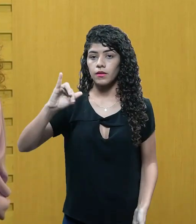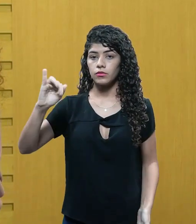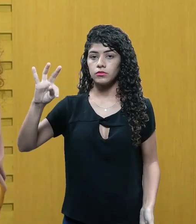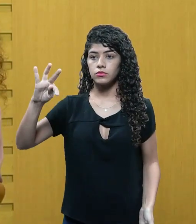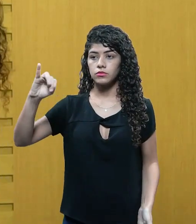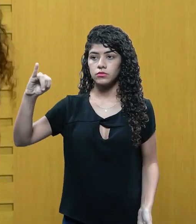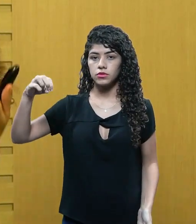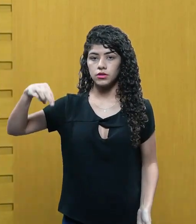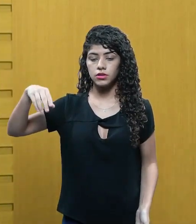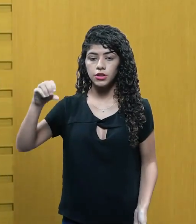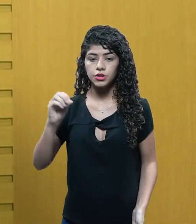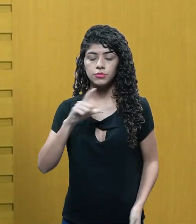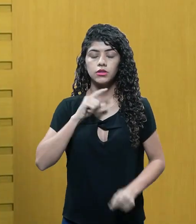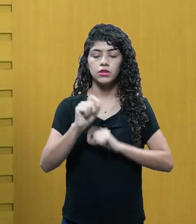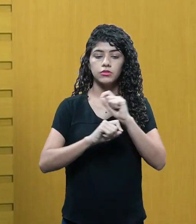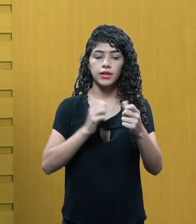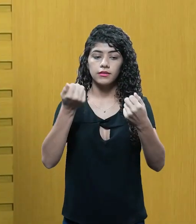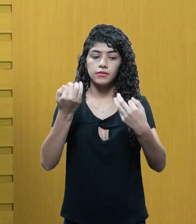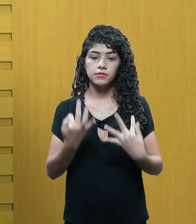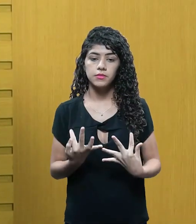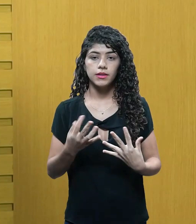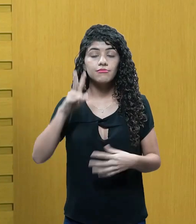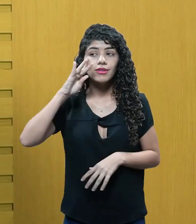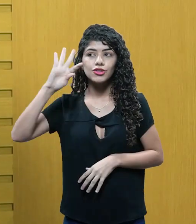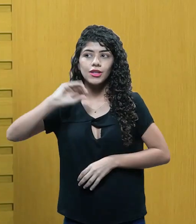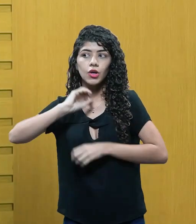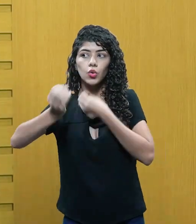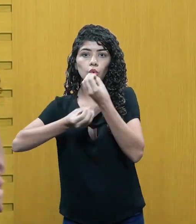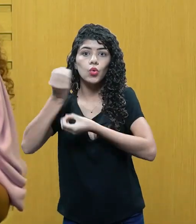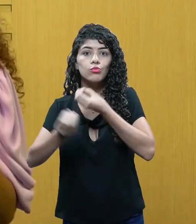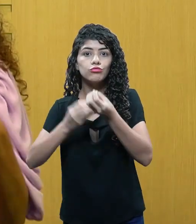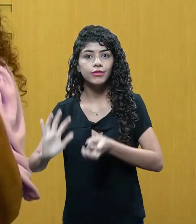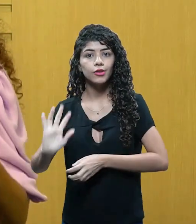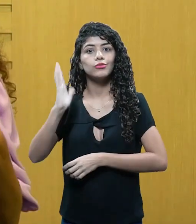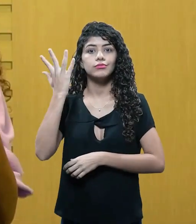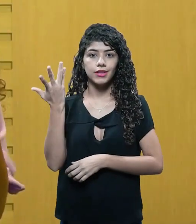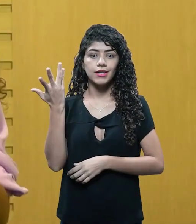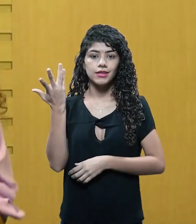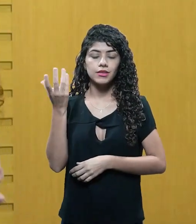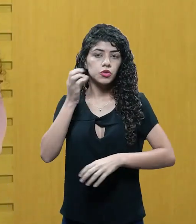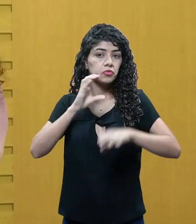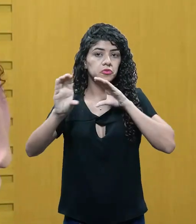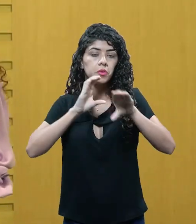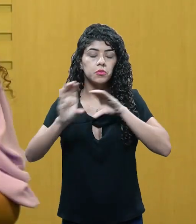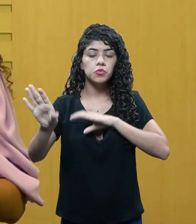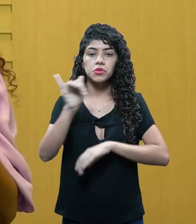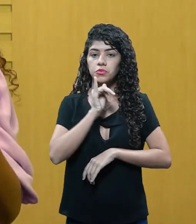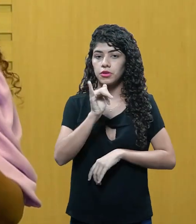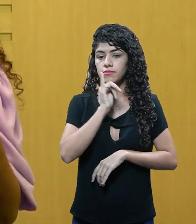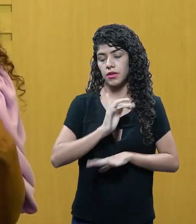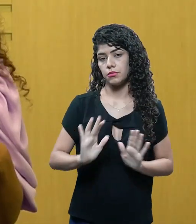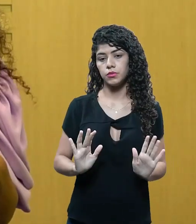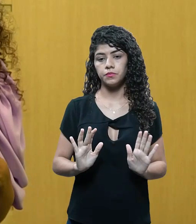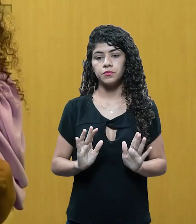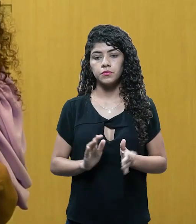ritmo, tem até algo que a Ana Mulheres também fala, que é imaginar como é que se essa cena fosse uma música, se essa